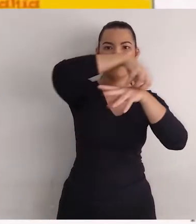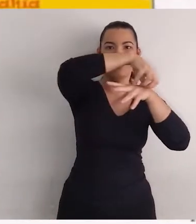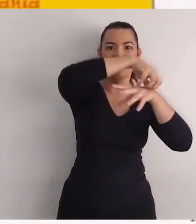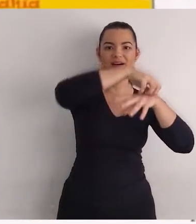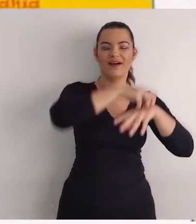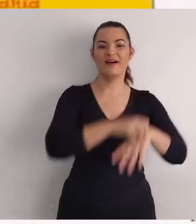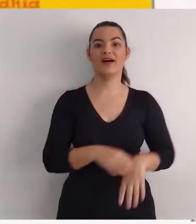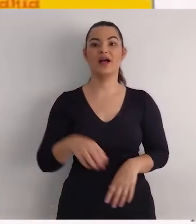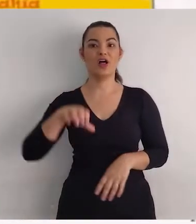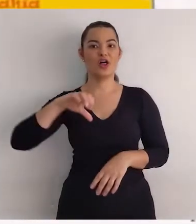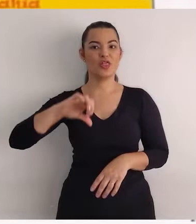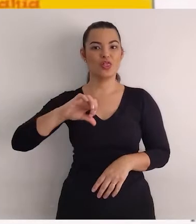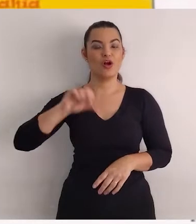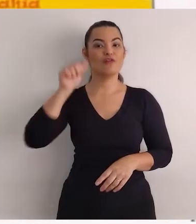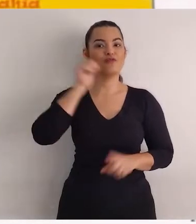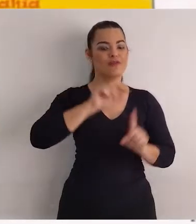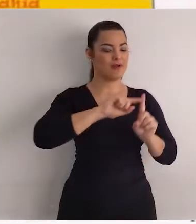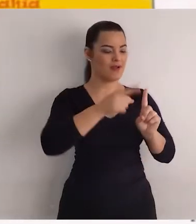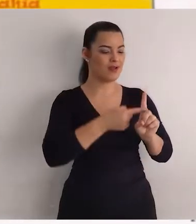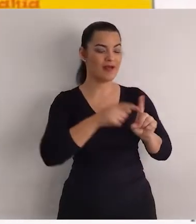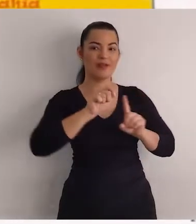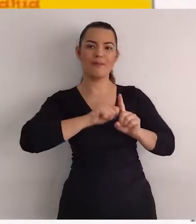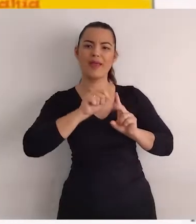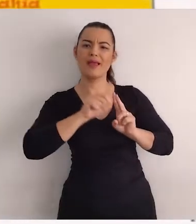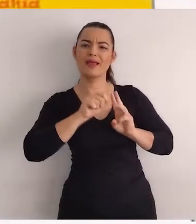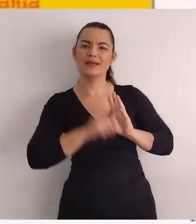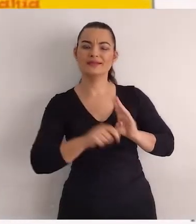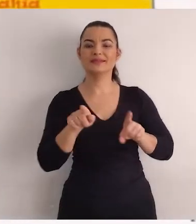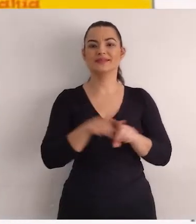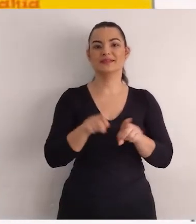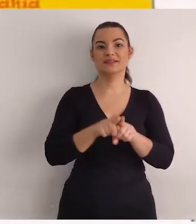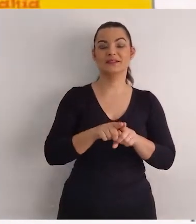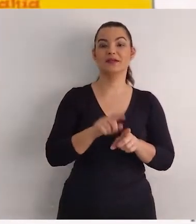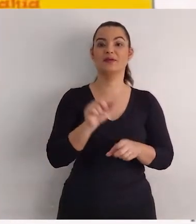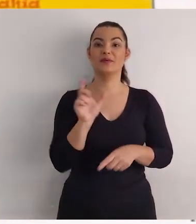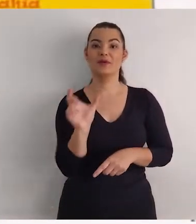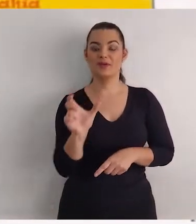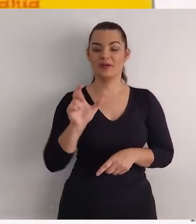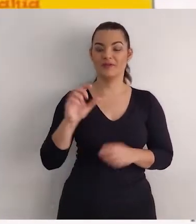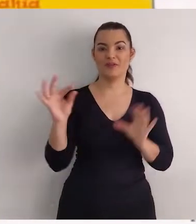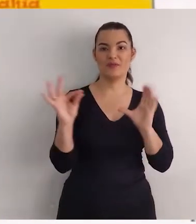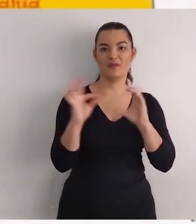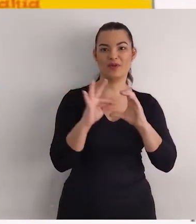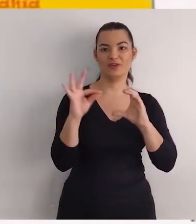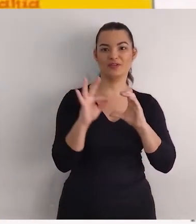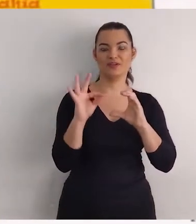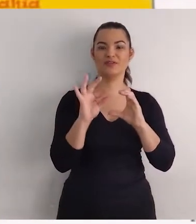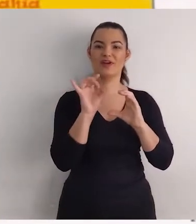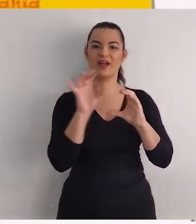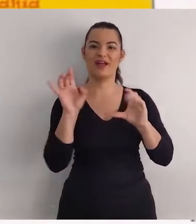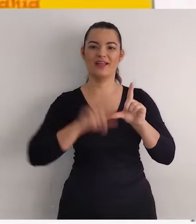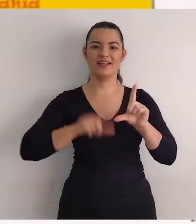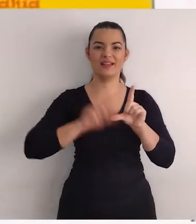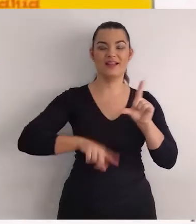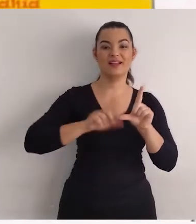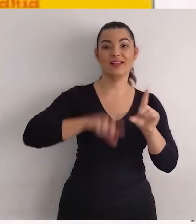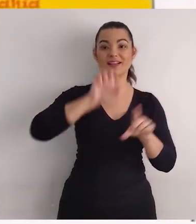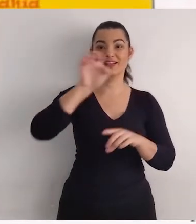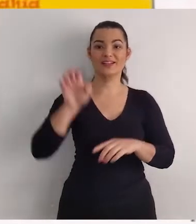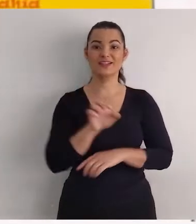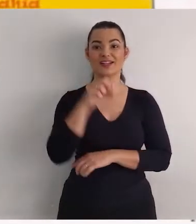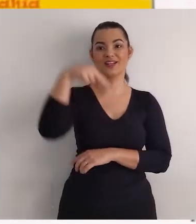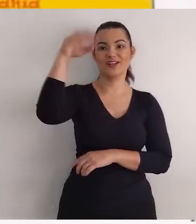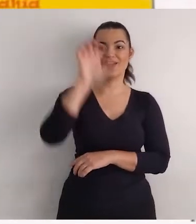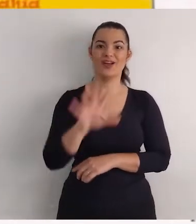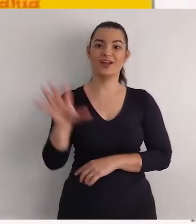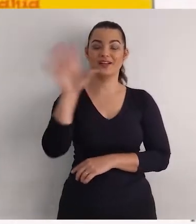9 são os meses da mulher gestante, as letras de beija-flor e os estados do Nordeste. Infinitos